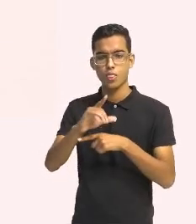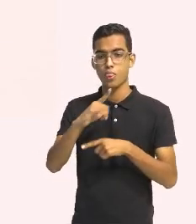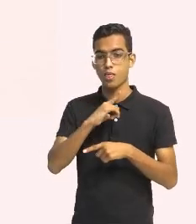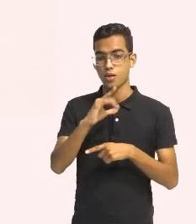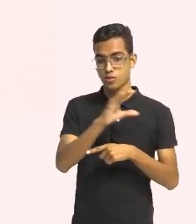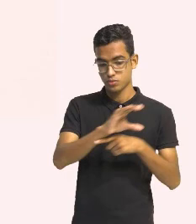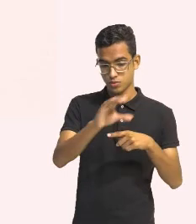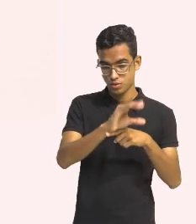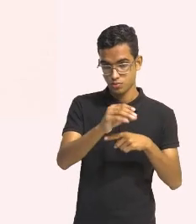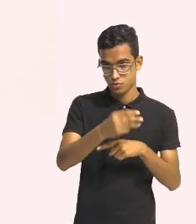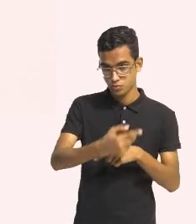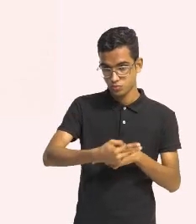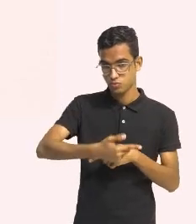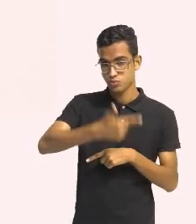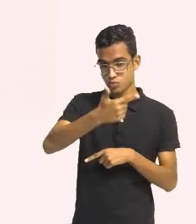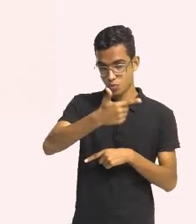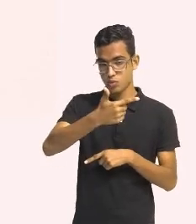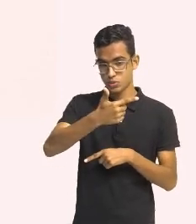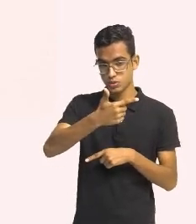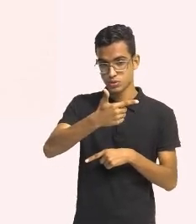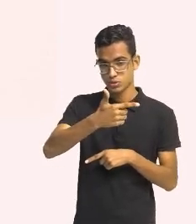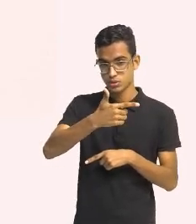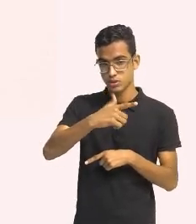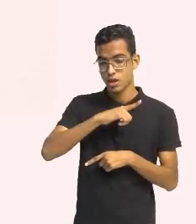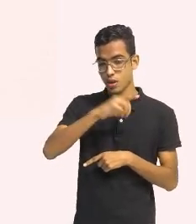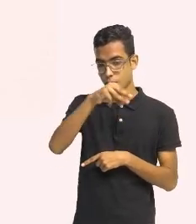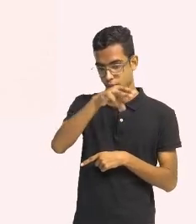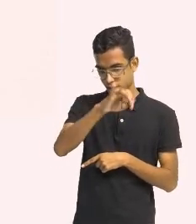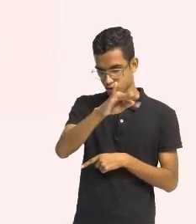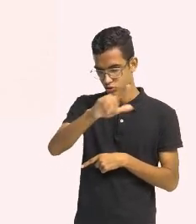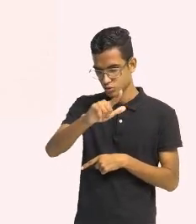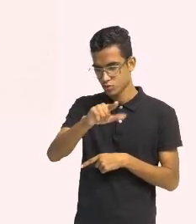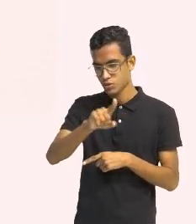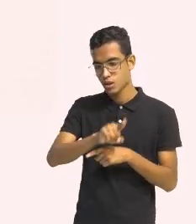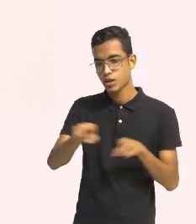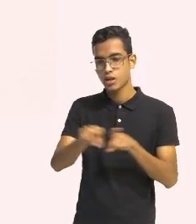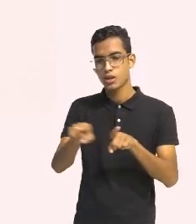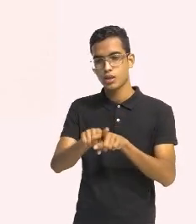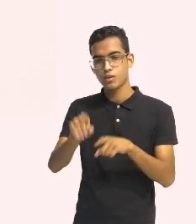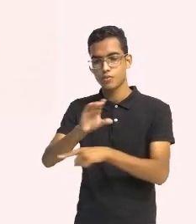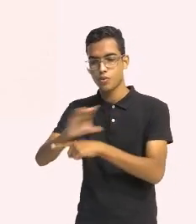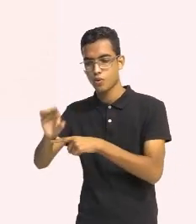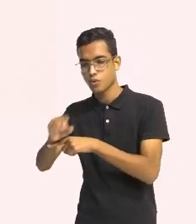carbono 2 e tem metil aqui ligado ao carbono 4, tá